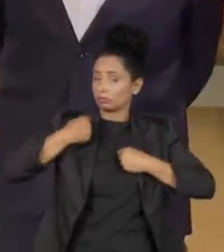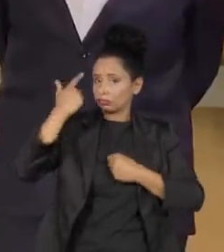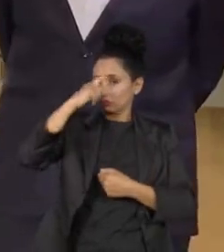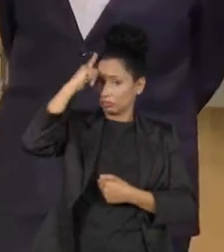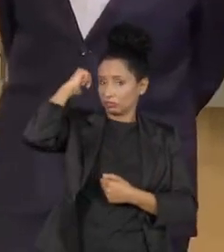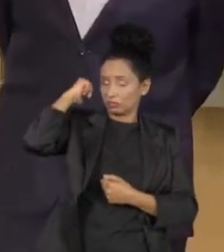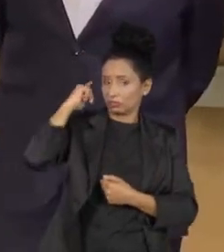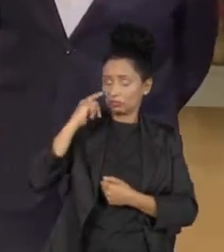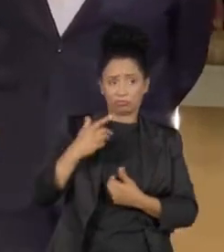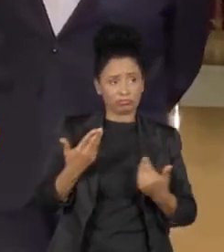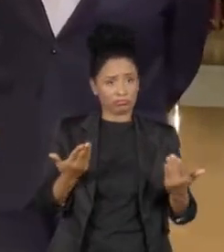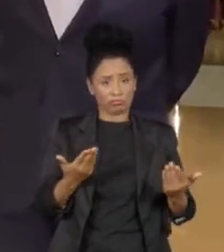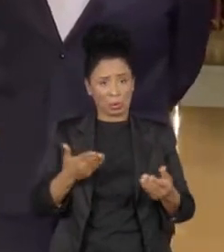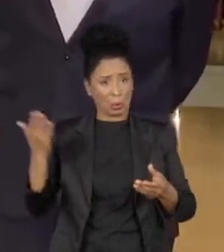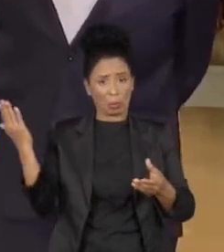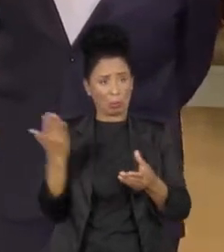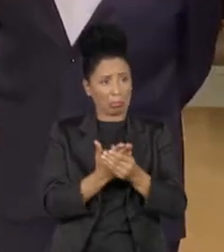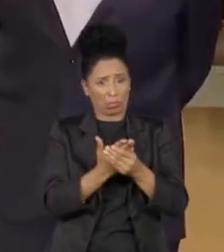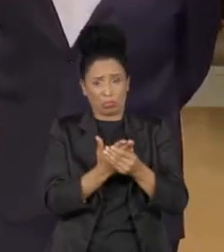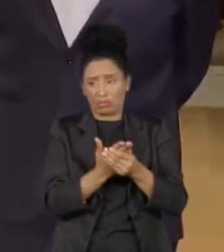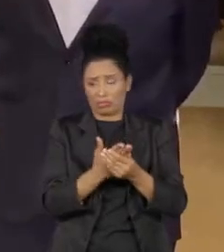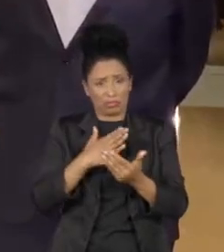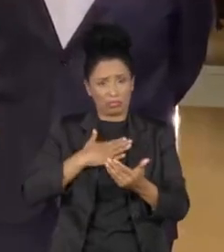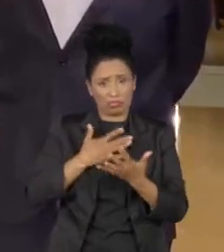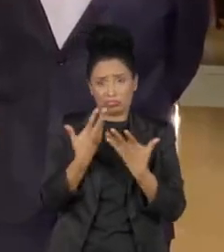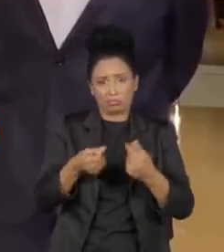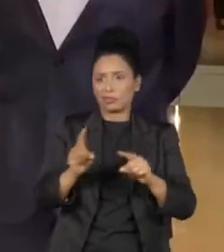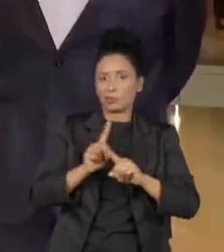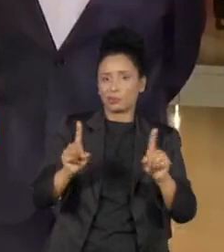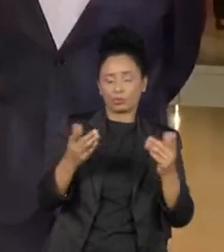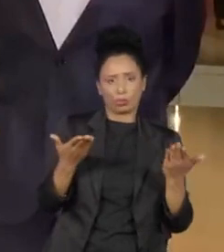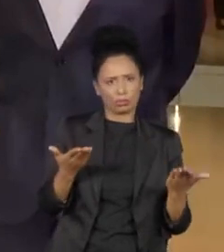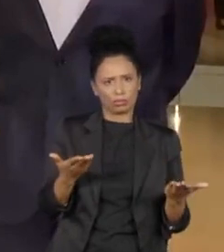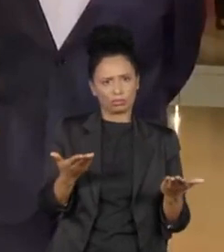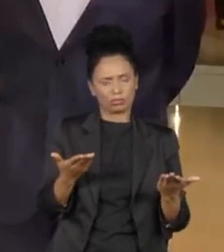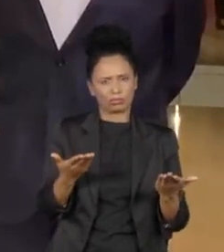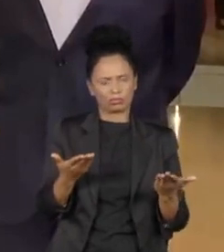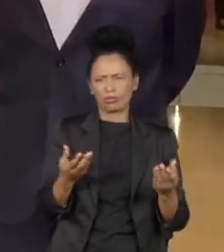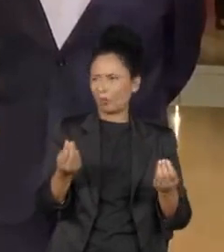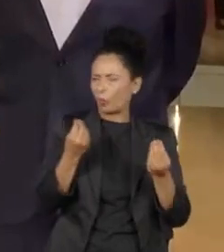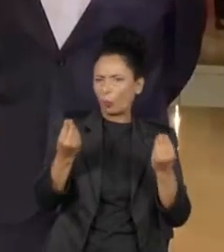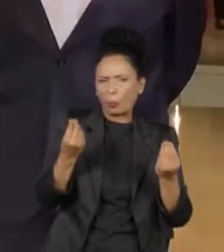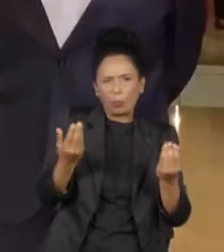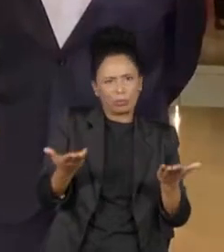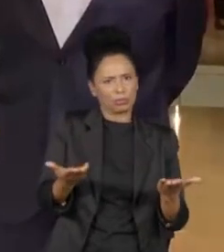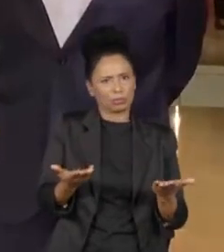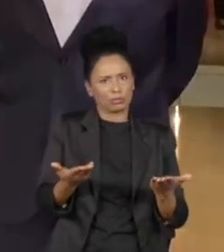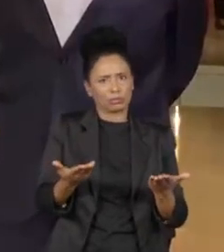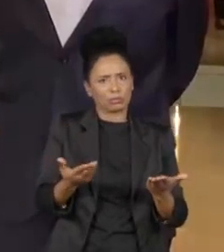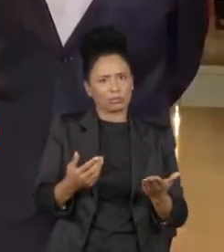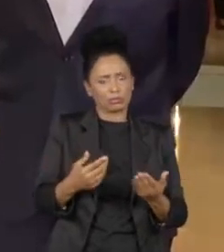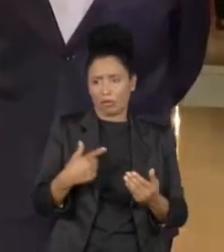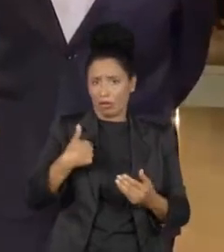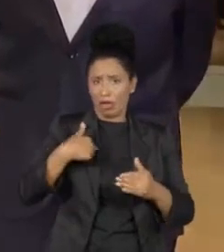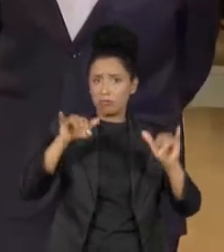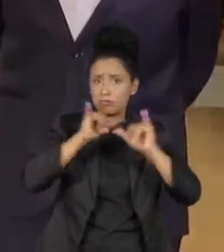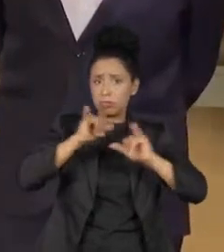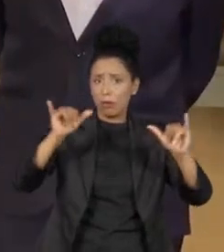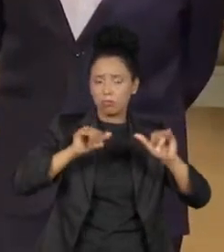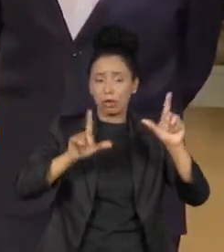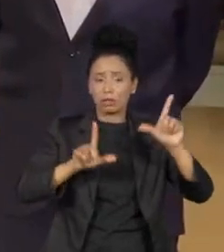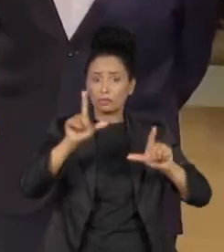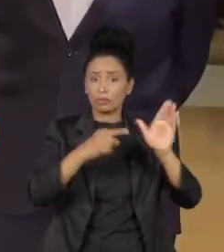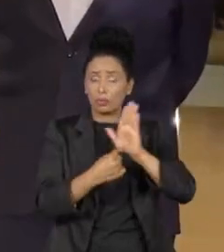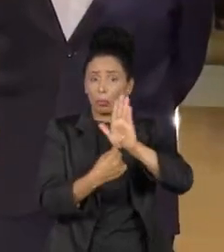inverteu o processo. Nos acusar de estarmos gastando dinheiro do fundo partidário com